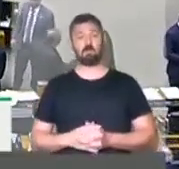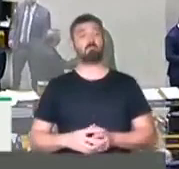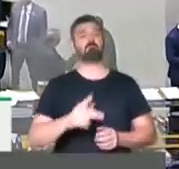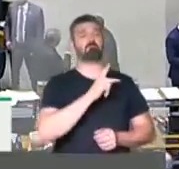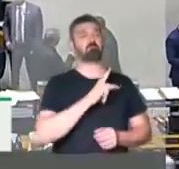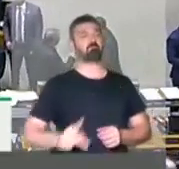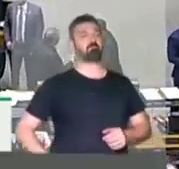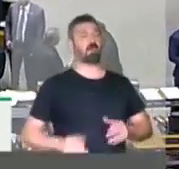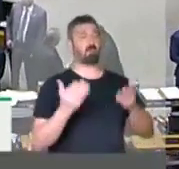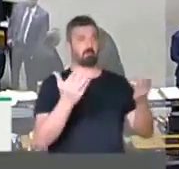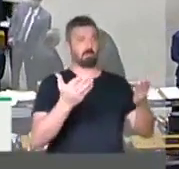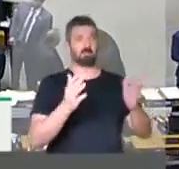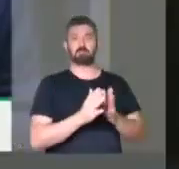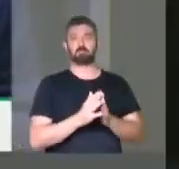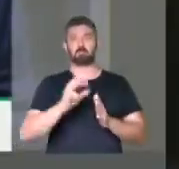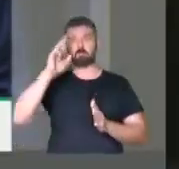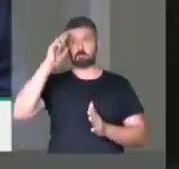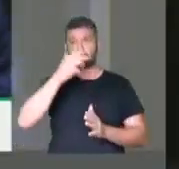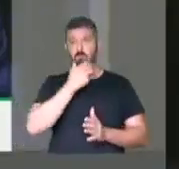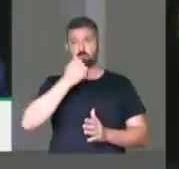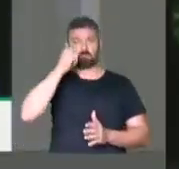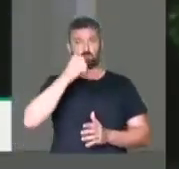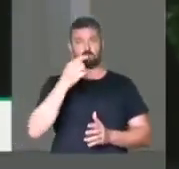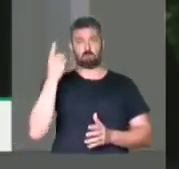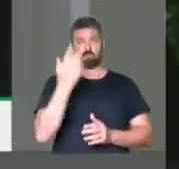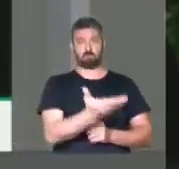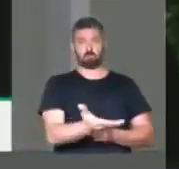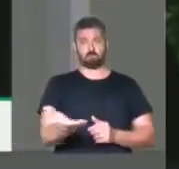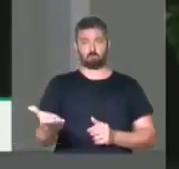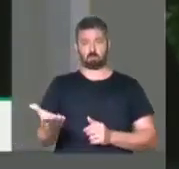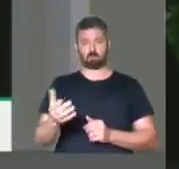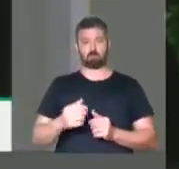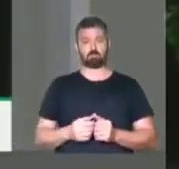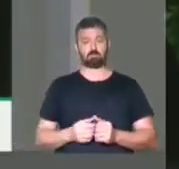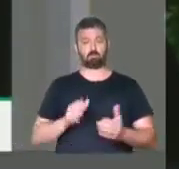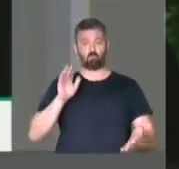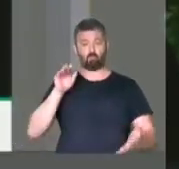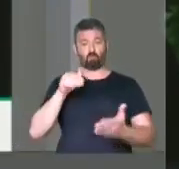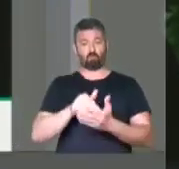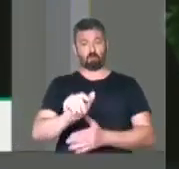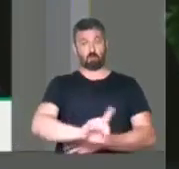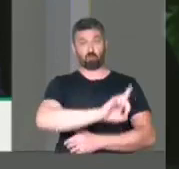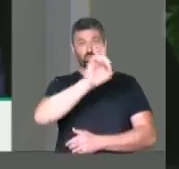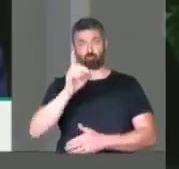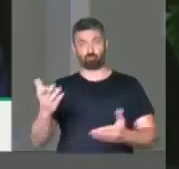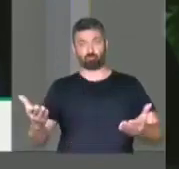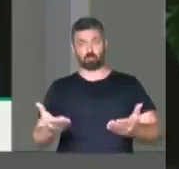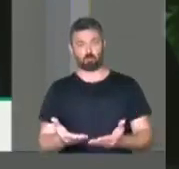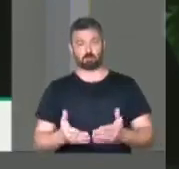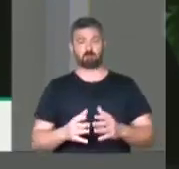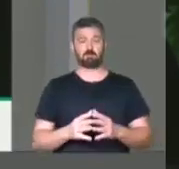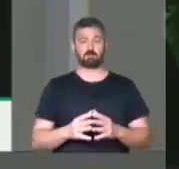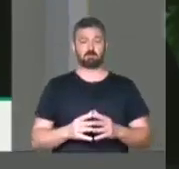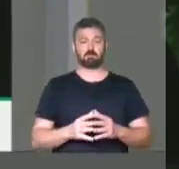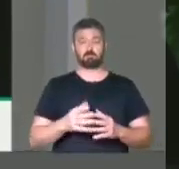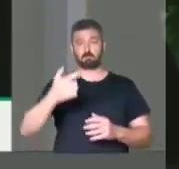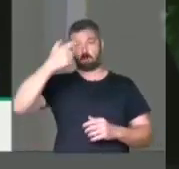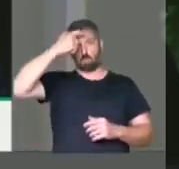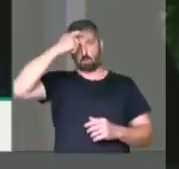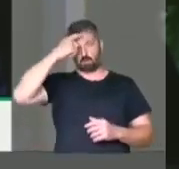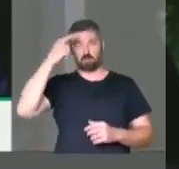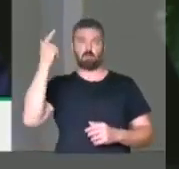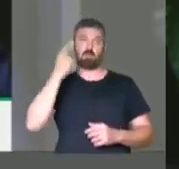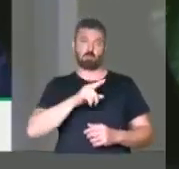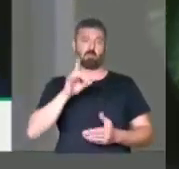Senhor presidente, senhoras e senhores, caminhando para o final de um dia onde bom senso